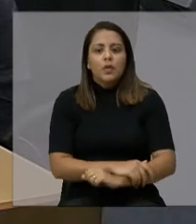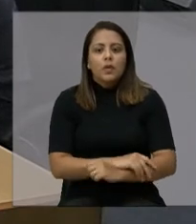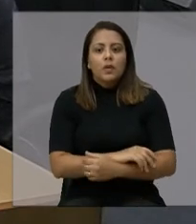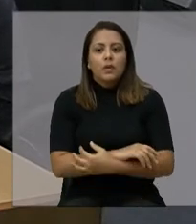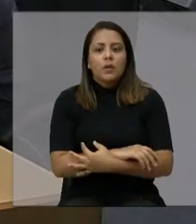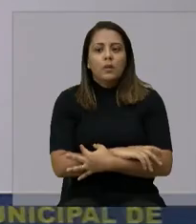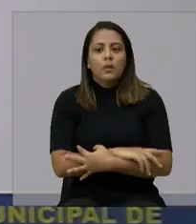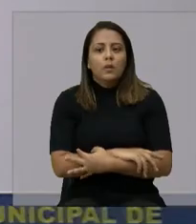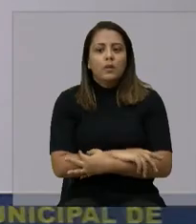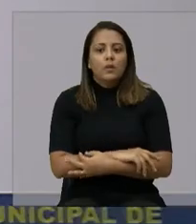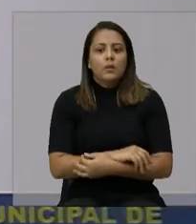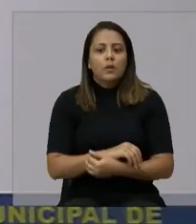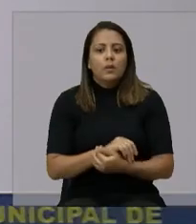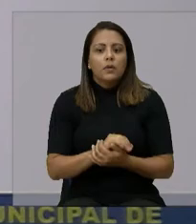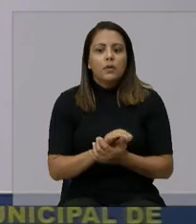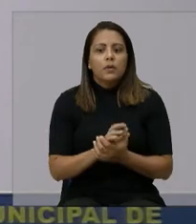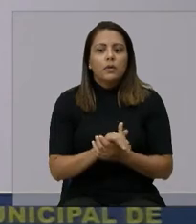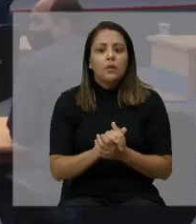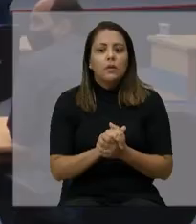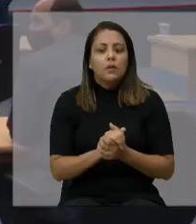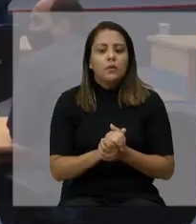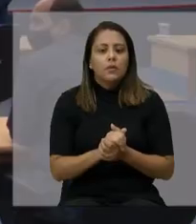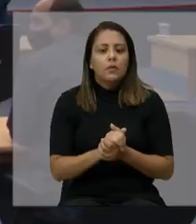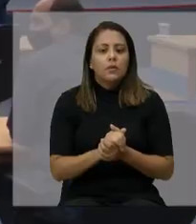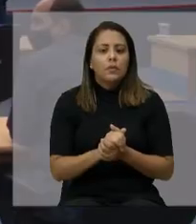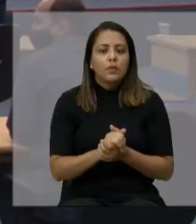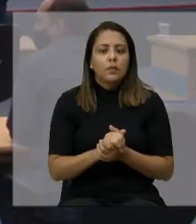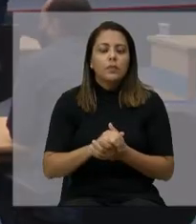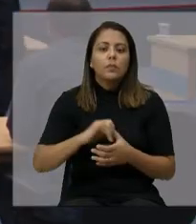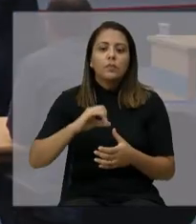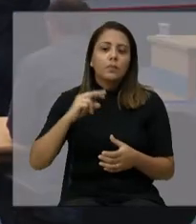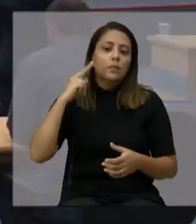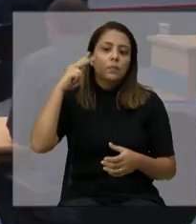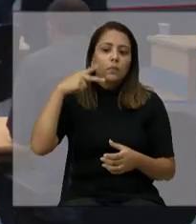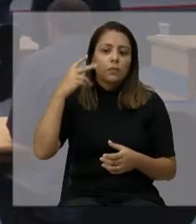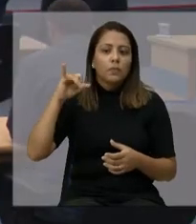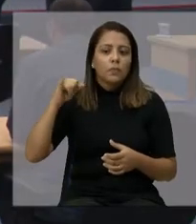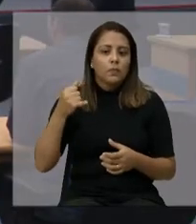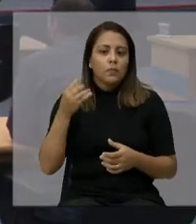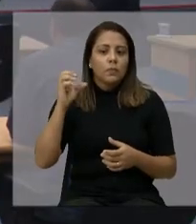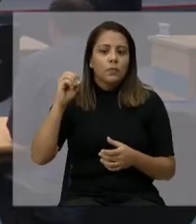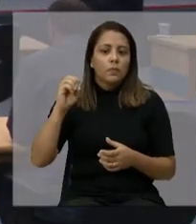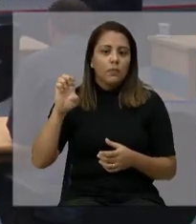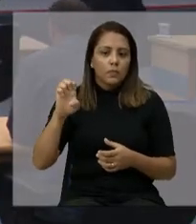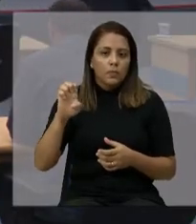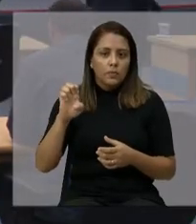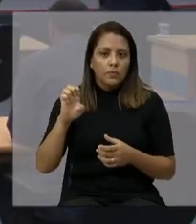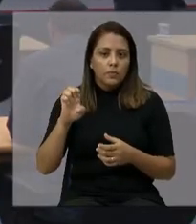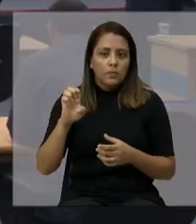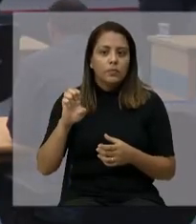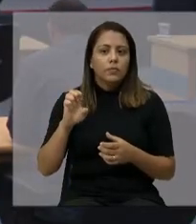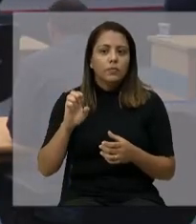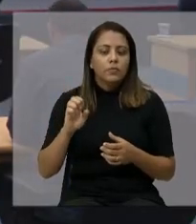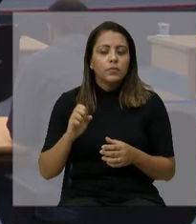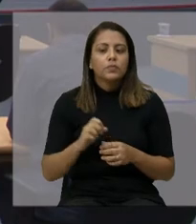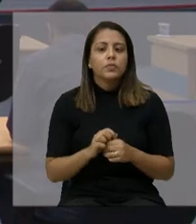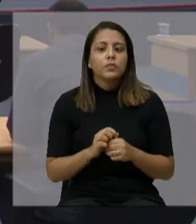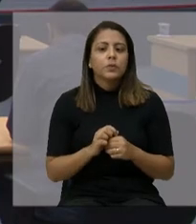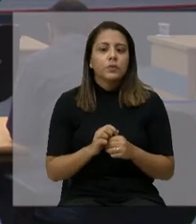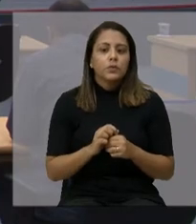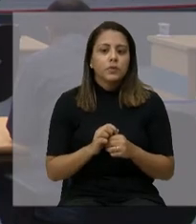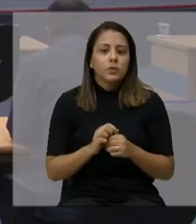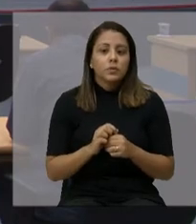José Dimas, então, por favor, com a palavra. Senhor presidente, retificando para deixar bem claro, a solicitação é